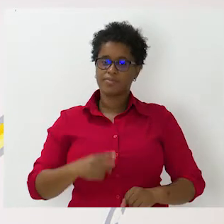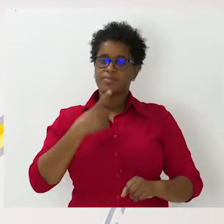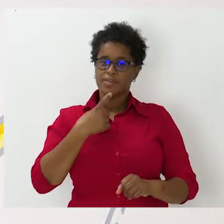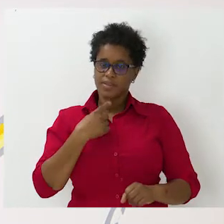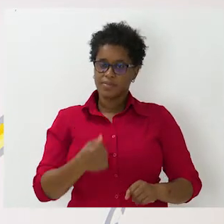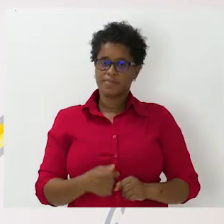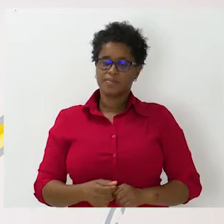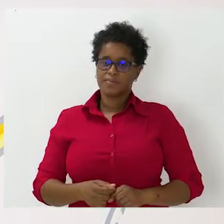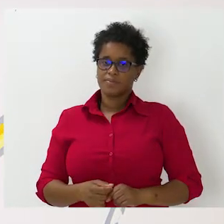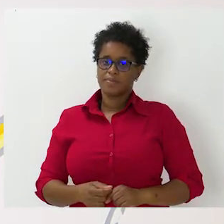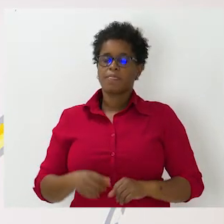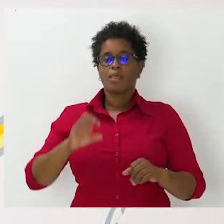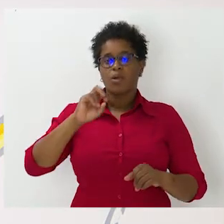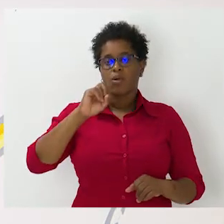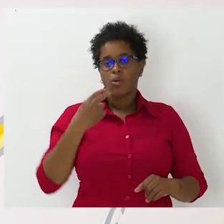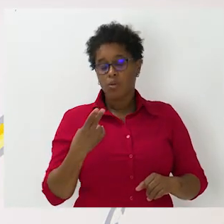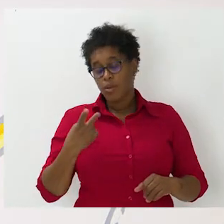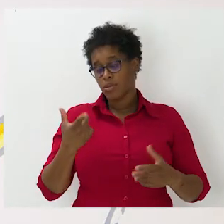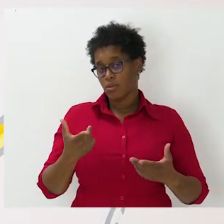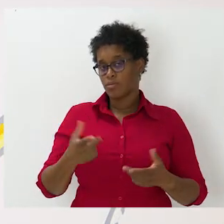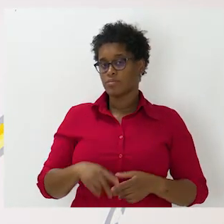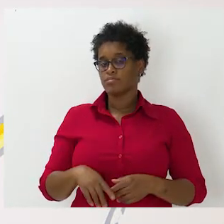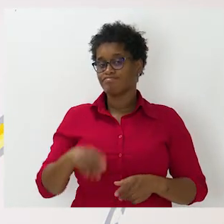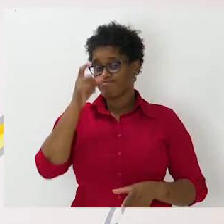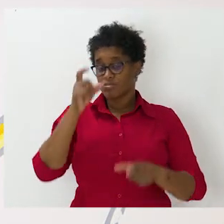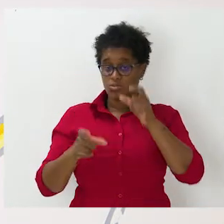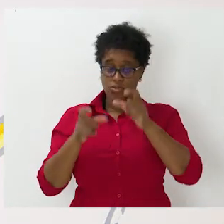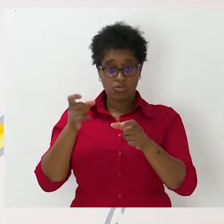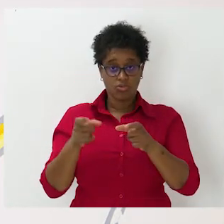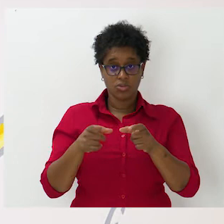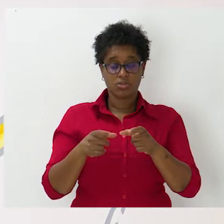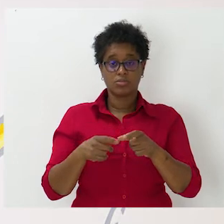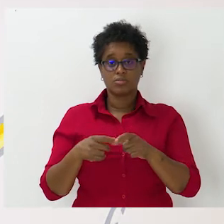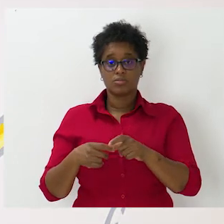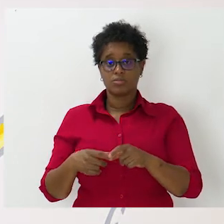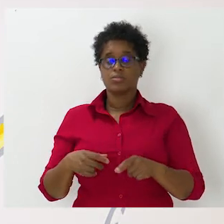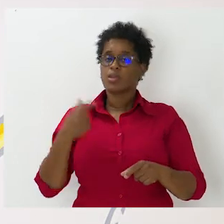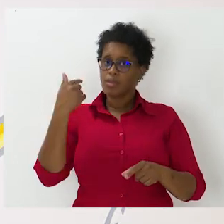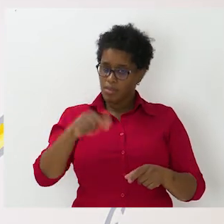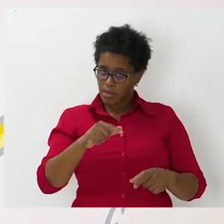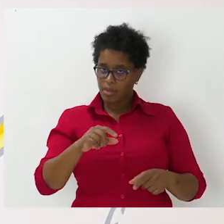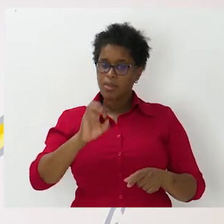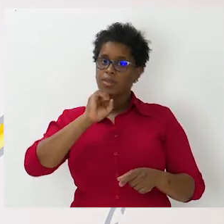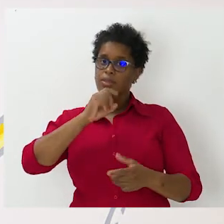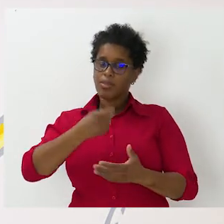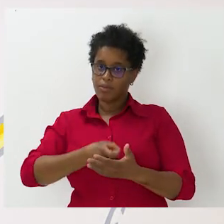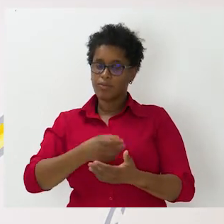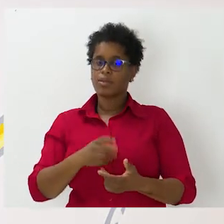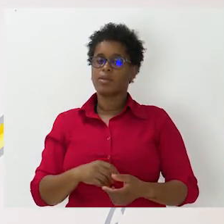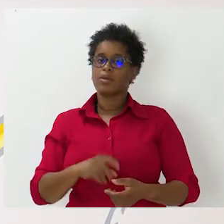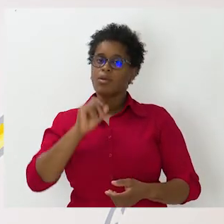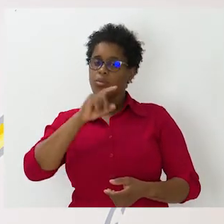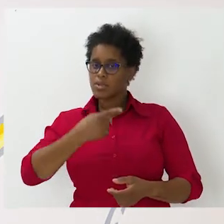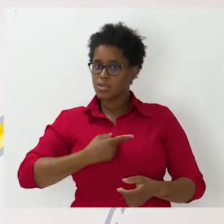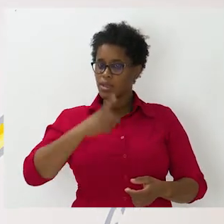Ok? Ou então, indivíduos que contraíam dívidas podiam também